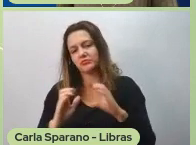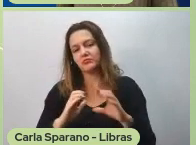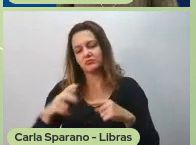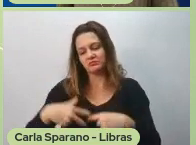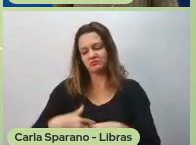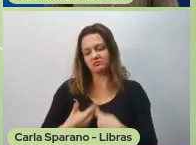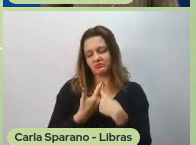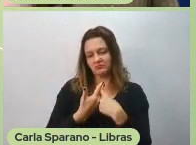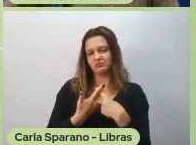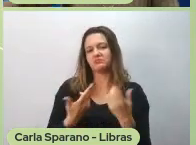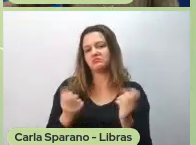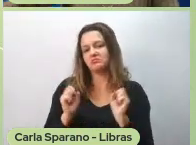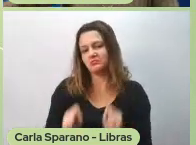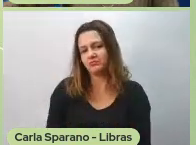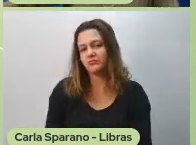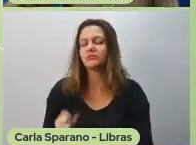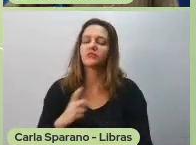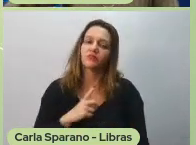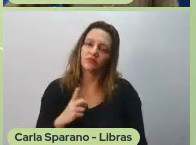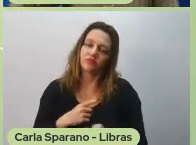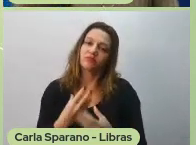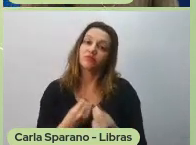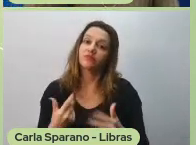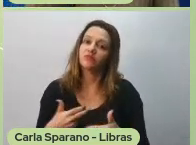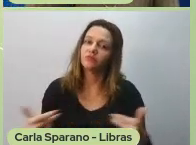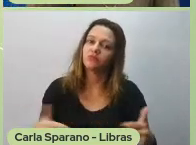você acha que ainda tem muita coisa a caminhar nesse sentido,